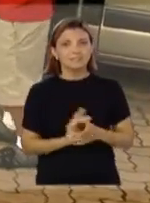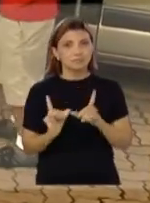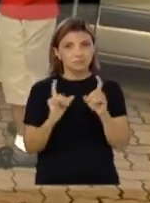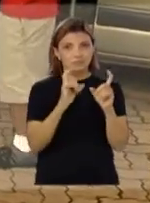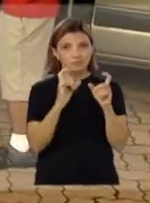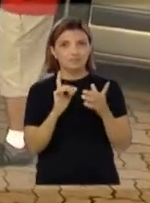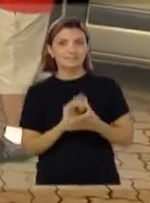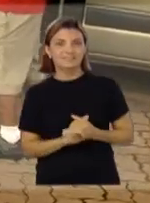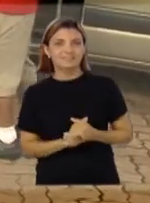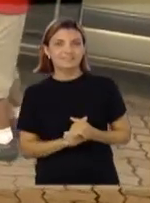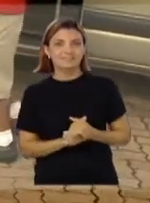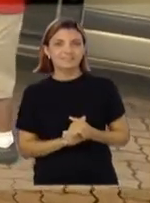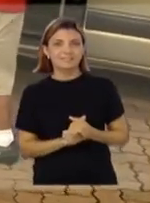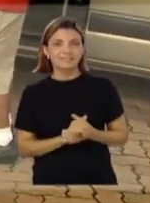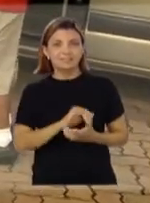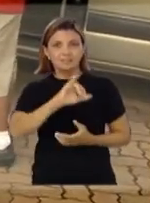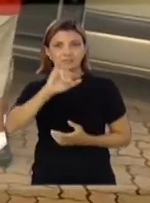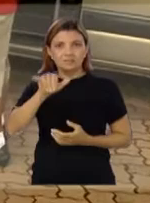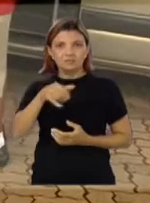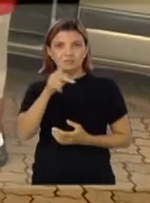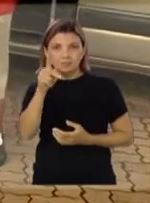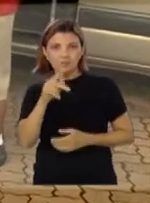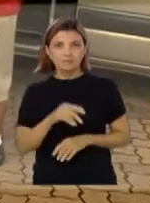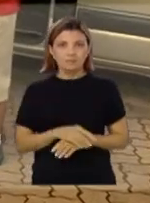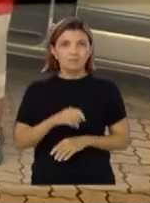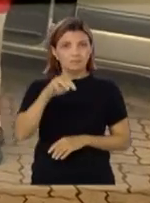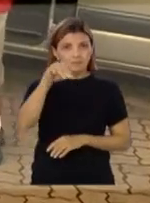a uma foto do Carlos